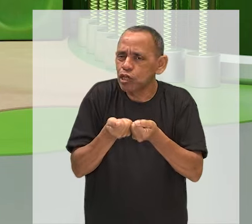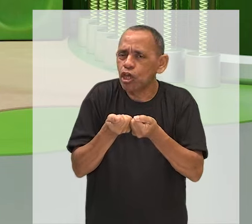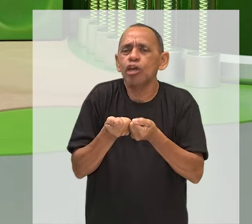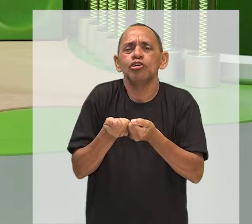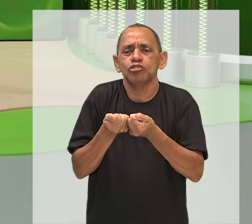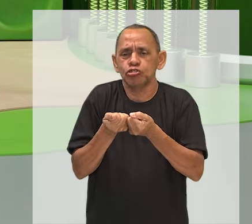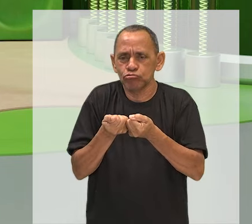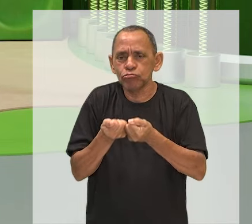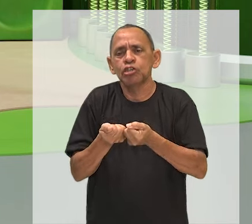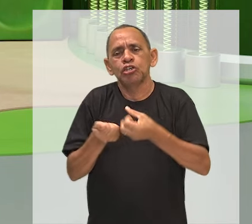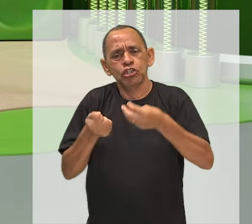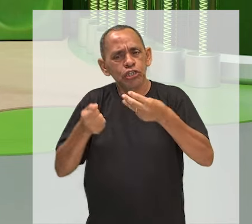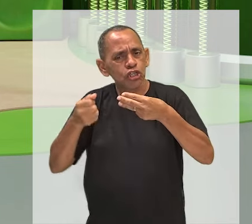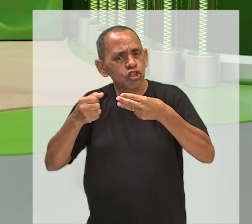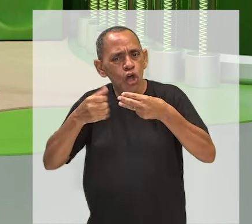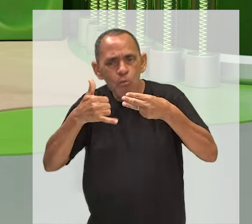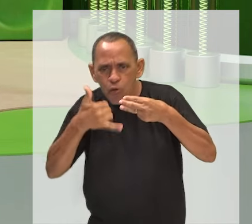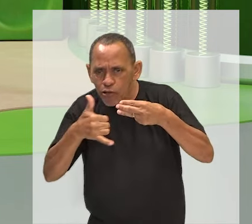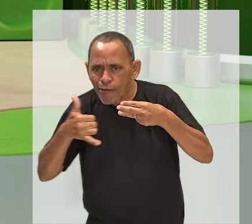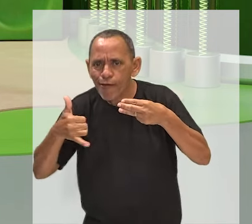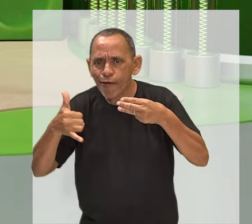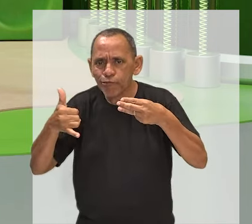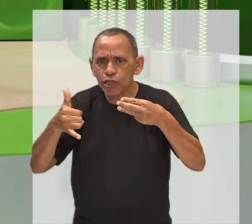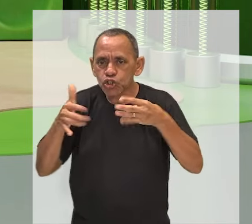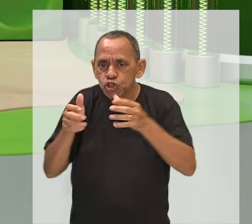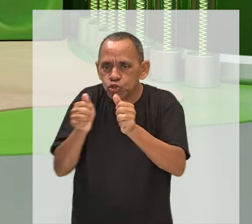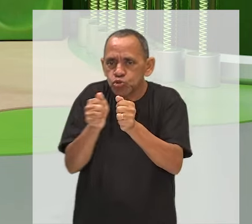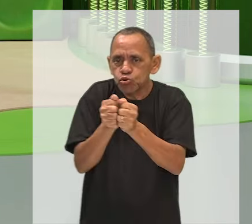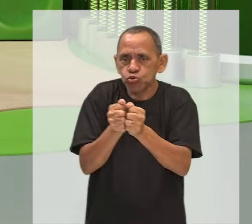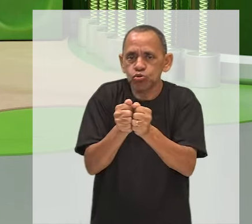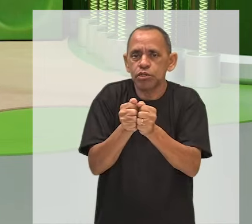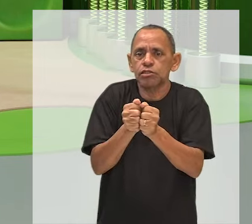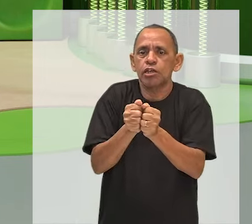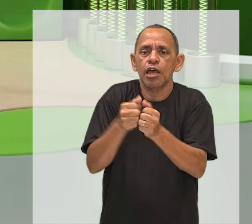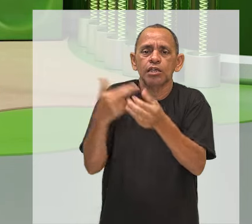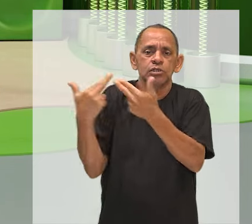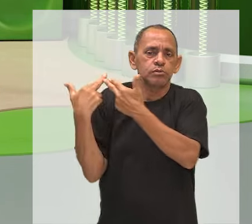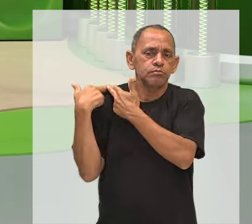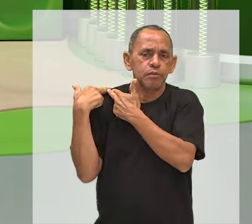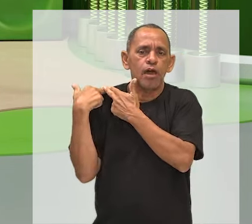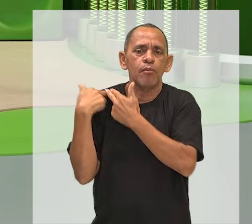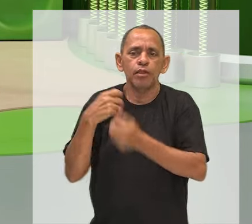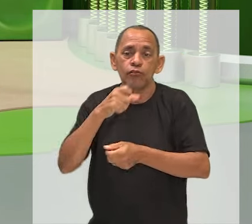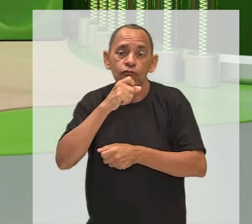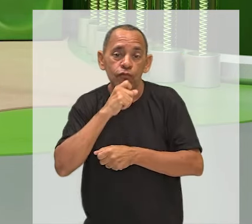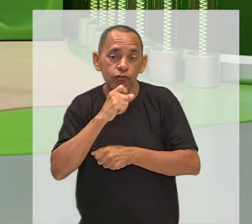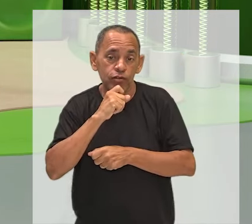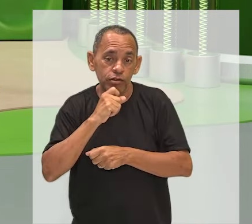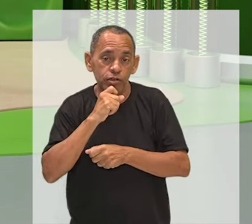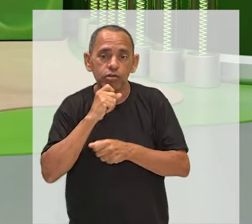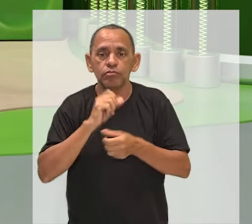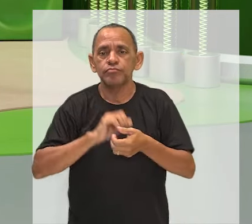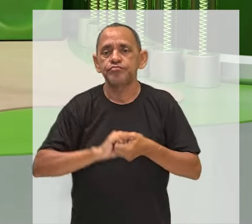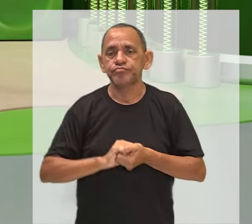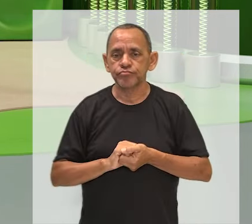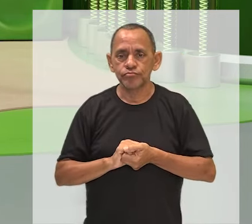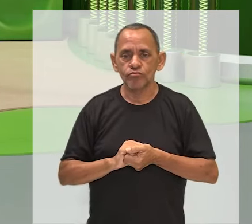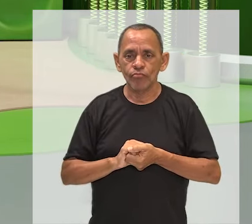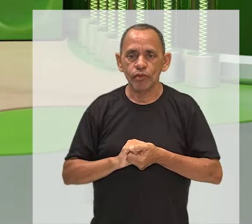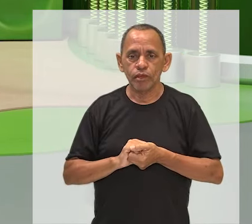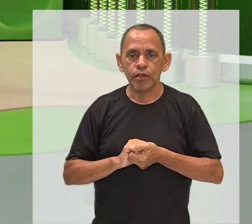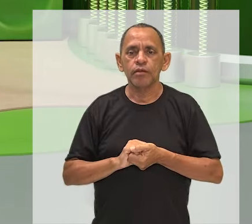moléculas juntas é ocasionada ali pelo frio, né, pela temperatura baixa. Então, onde eu tenho uma pressão de